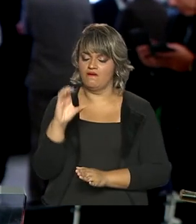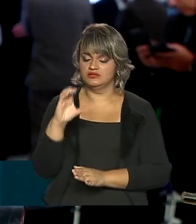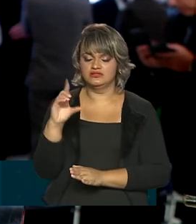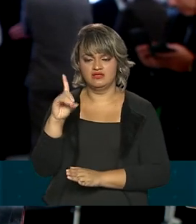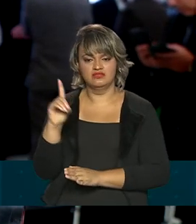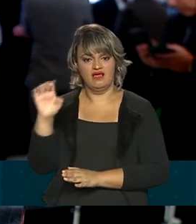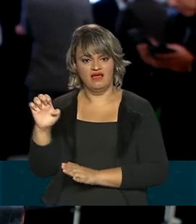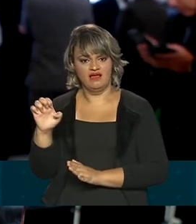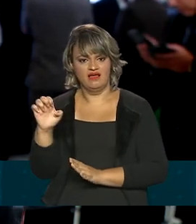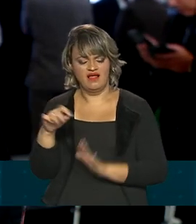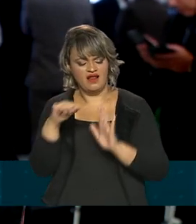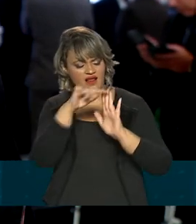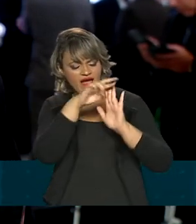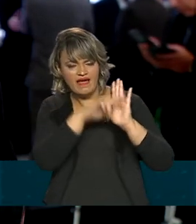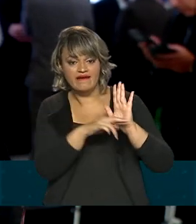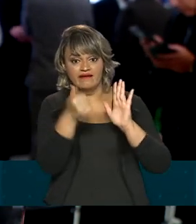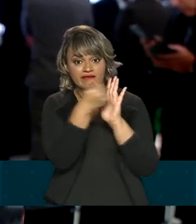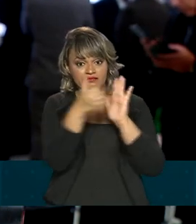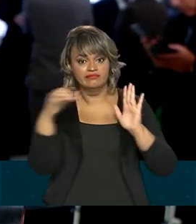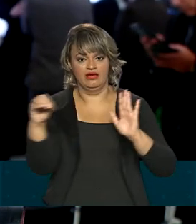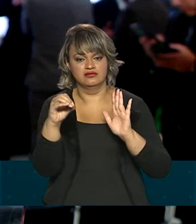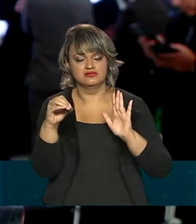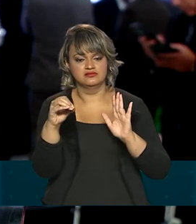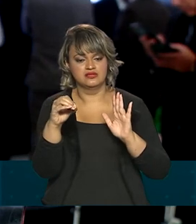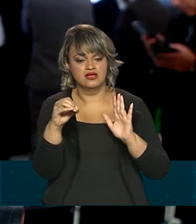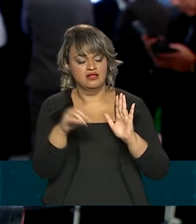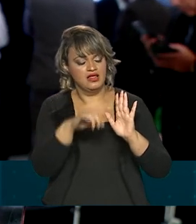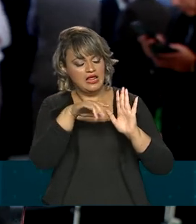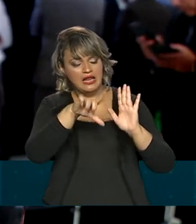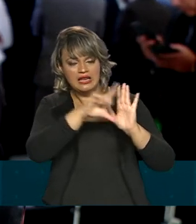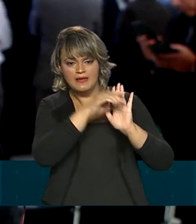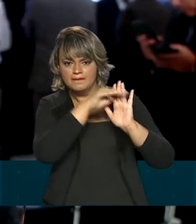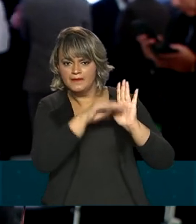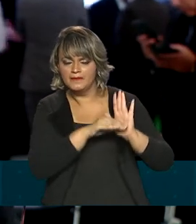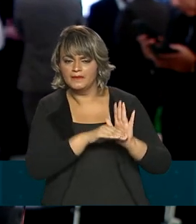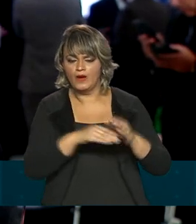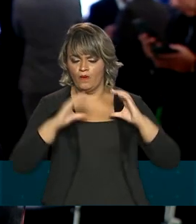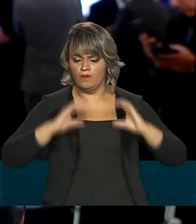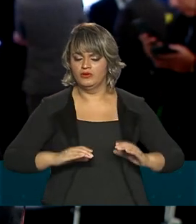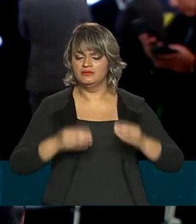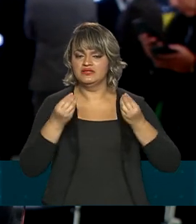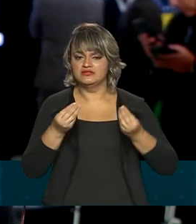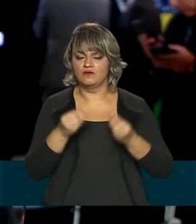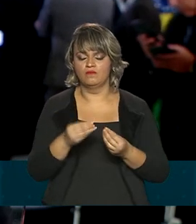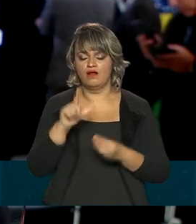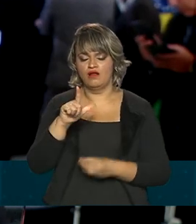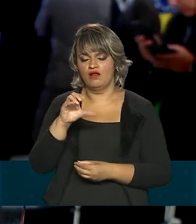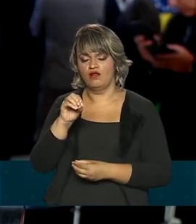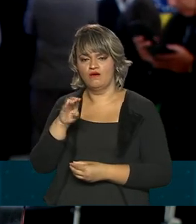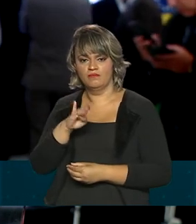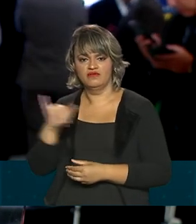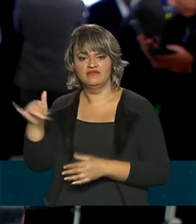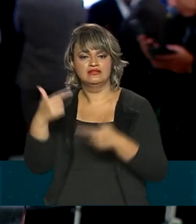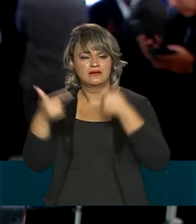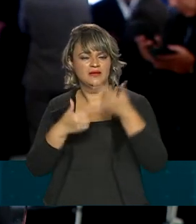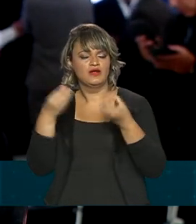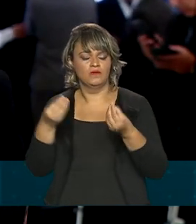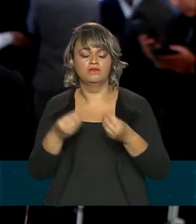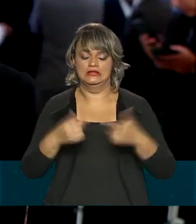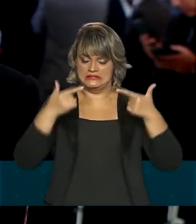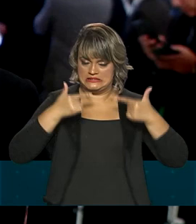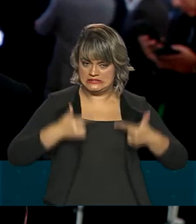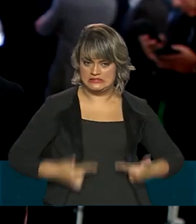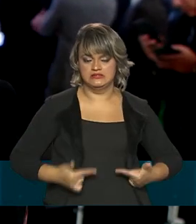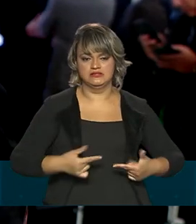dez princípios lá é dessas principais leis de Lobby pelo mundo nós incorporamos Equidade e transparência e